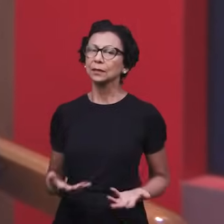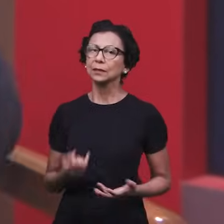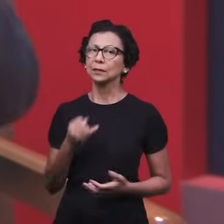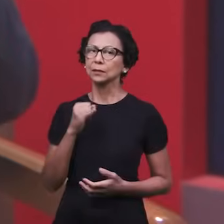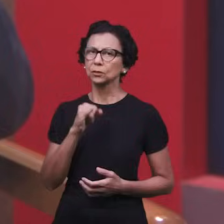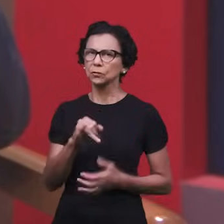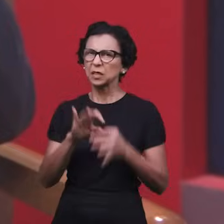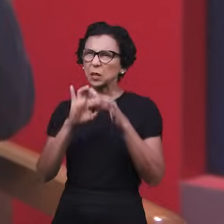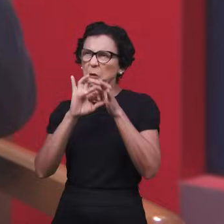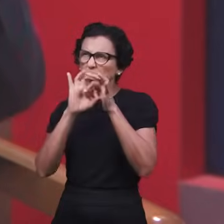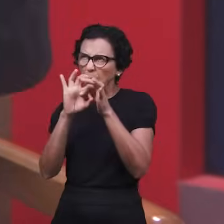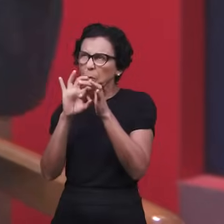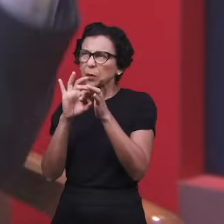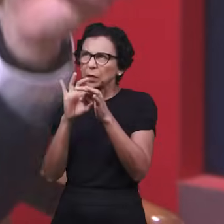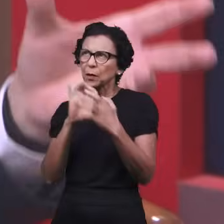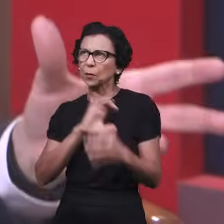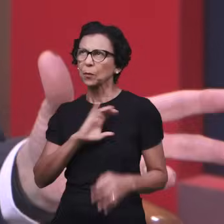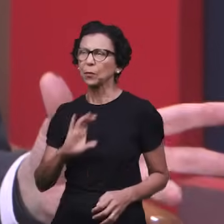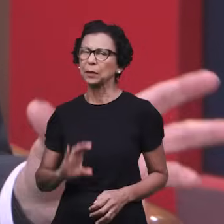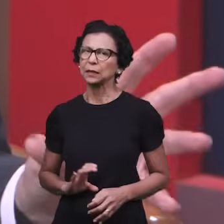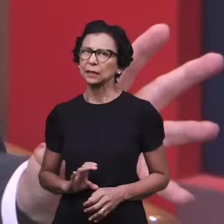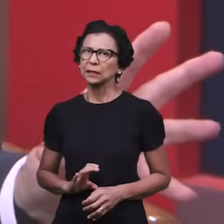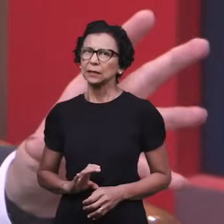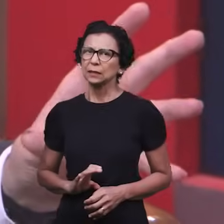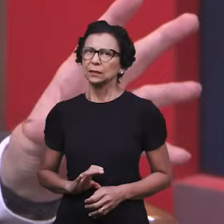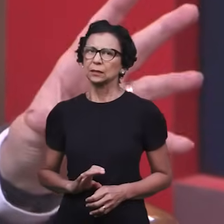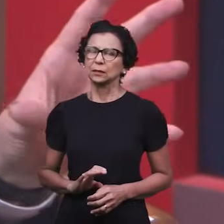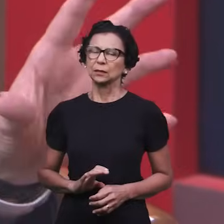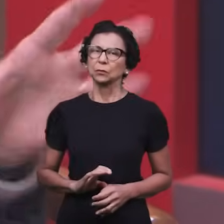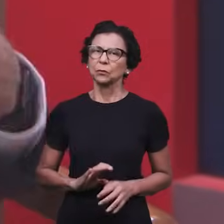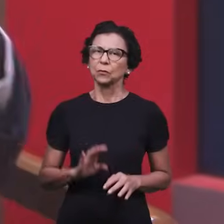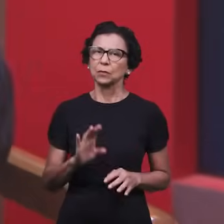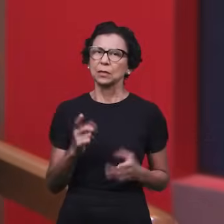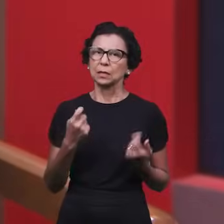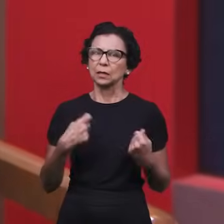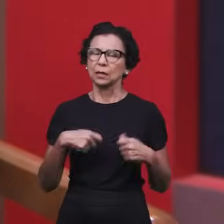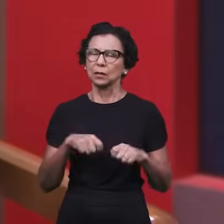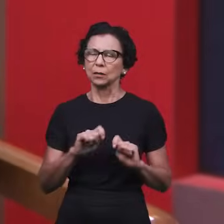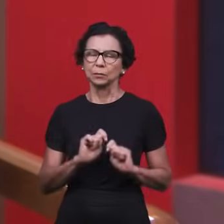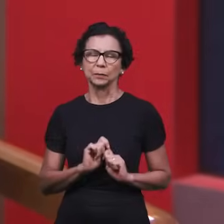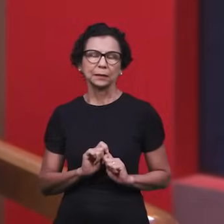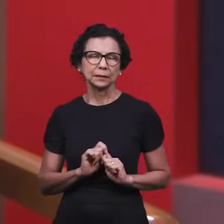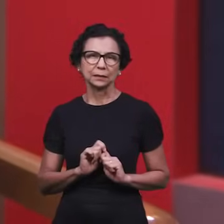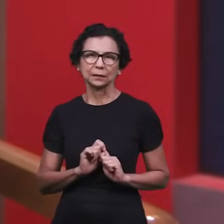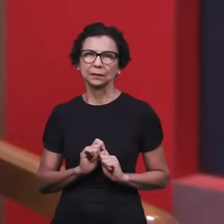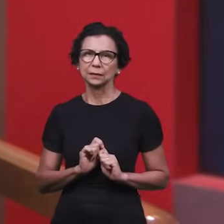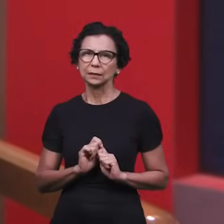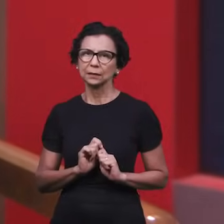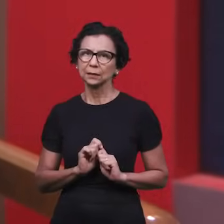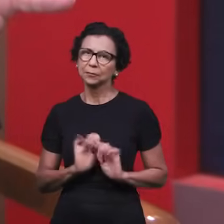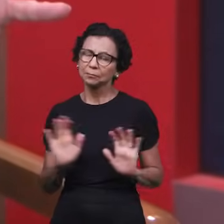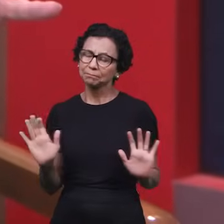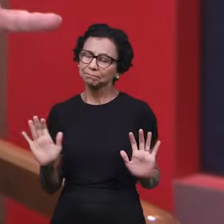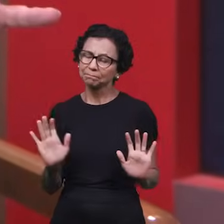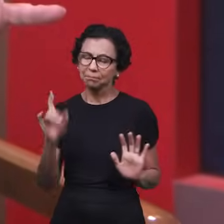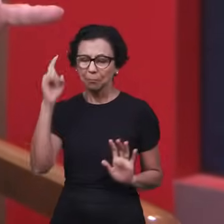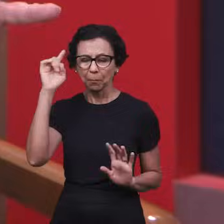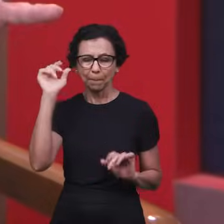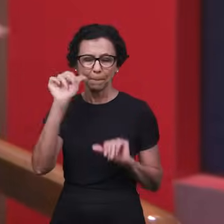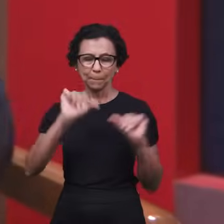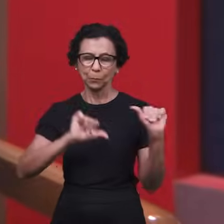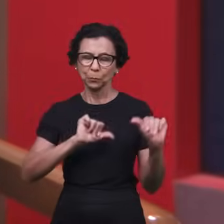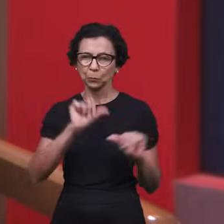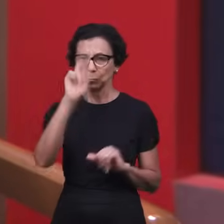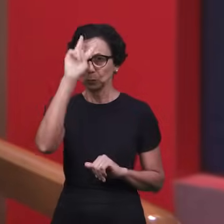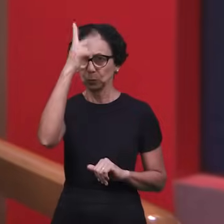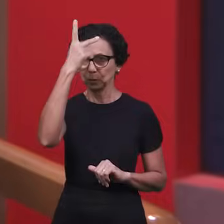espiritualmente. Mas as coisas não são mais como antes. Bem, eu posso ter mudado, porque o Senhor não muda.